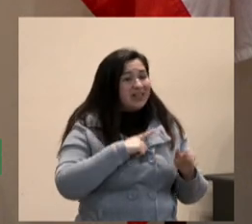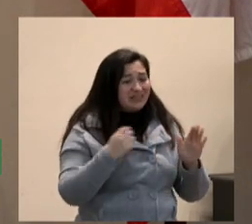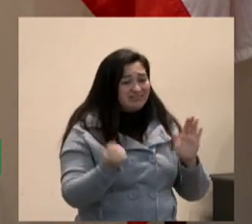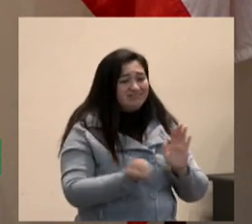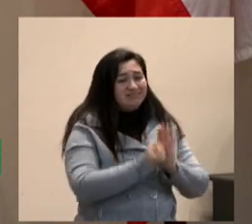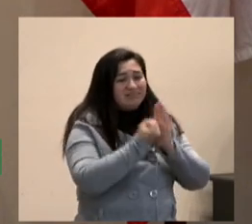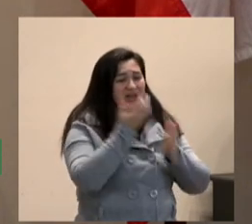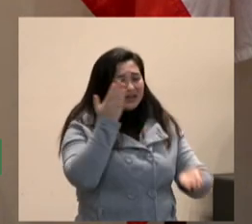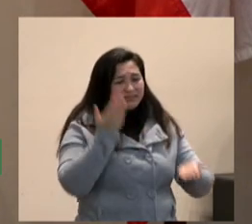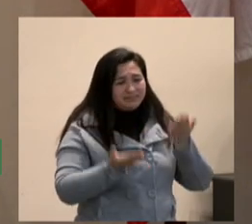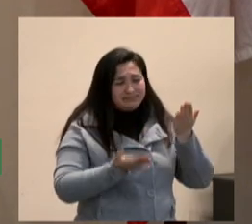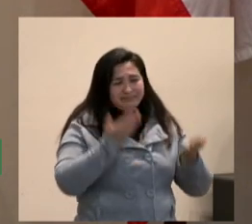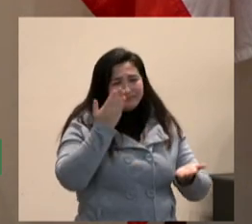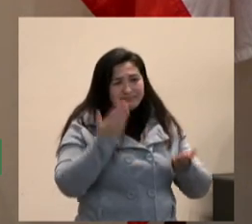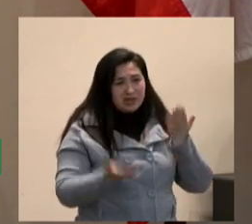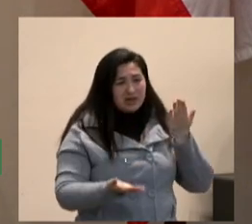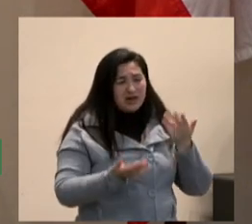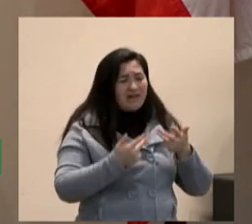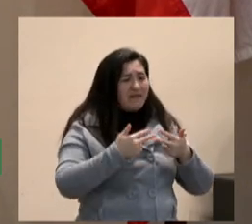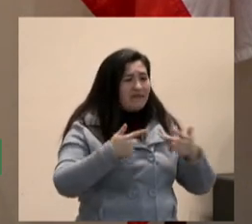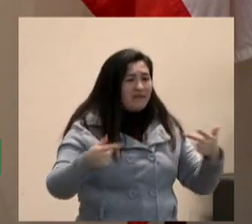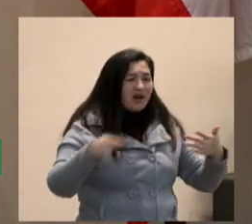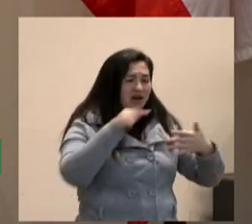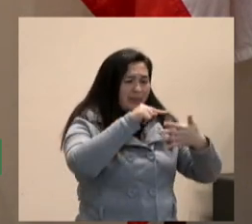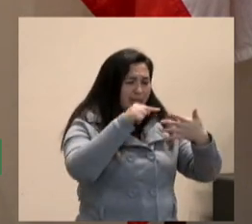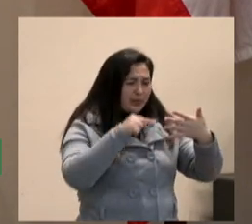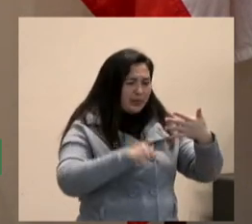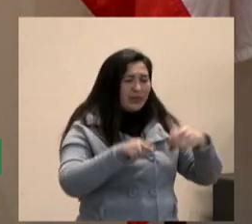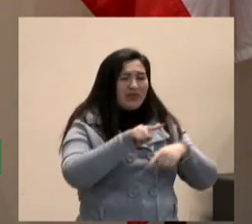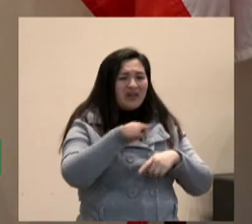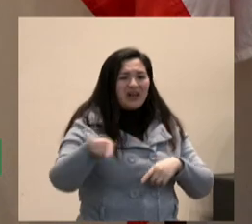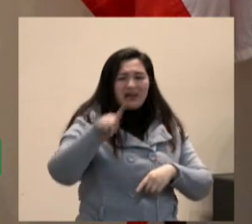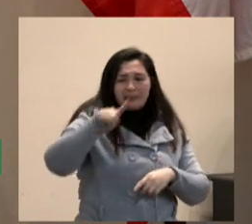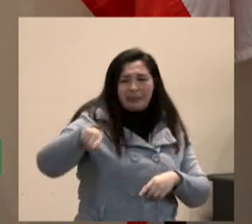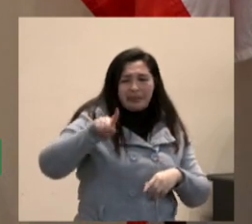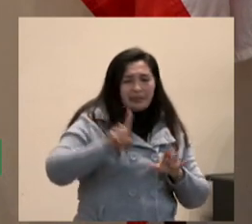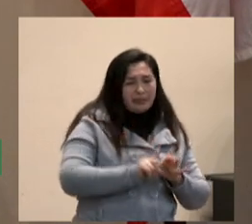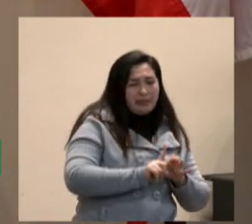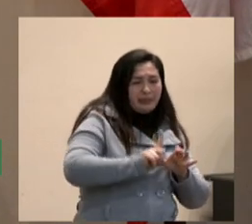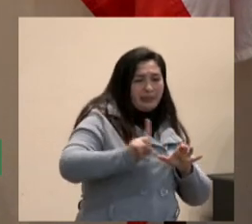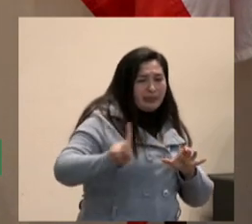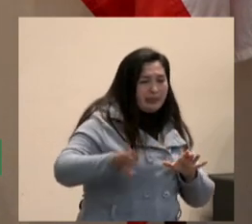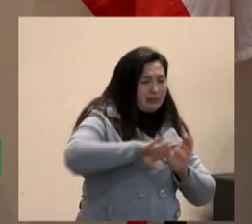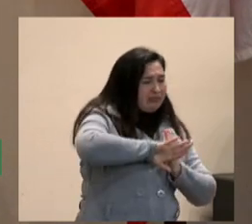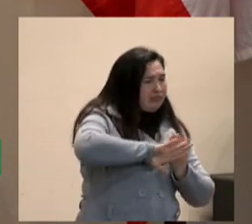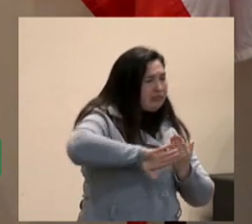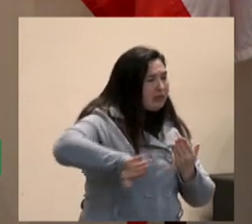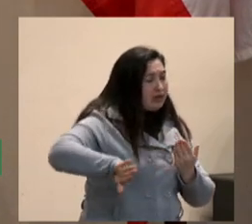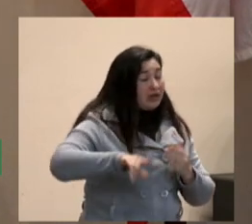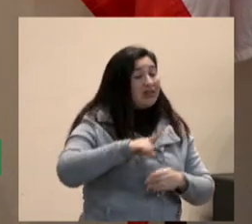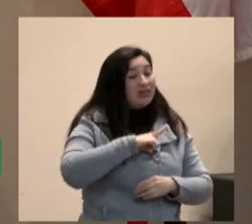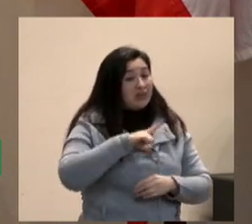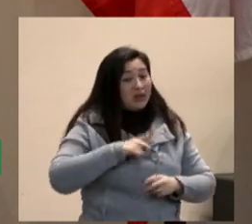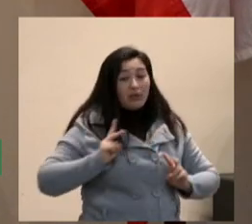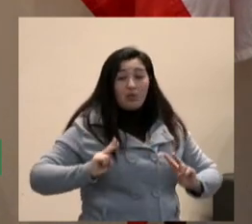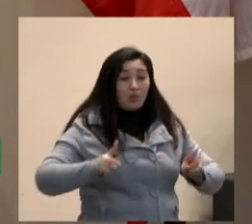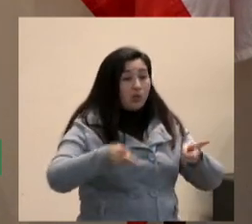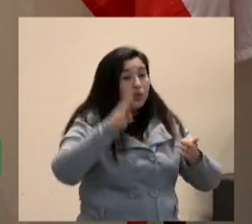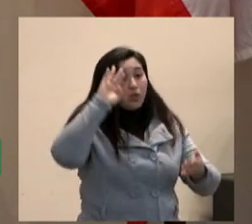desigualdade, as razões da exclusão, as razões da negação do direito,